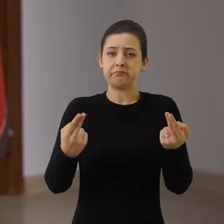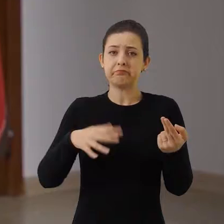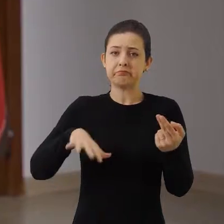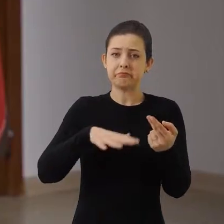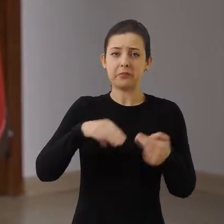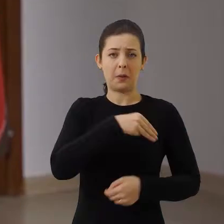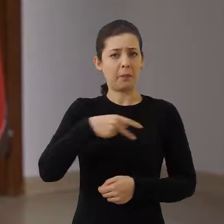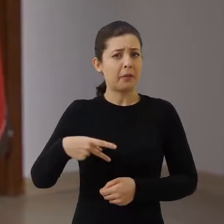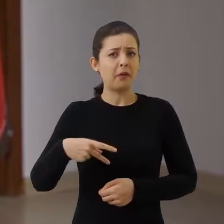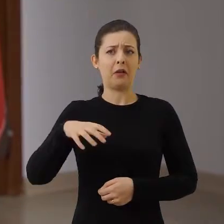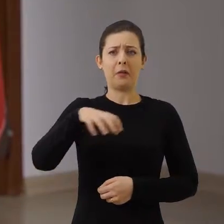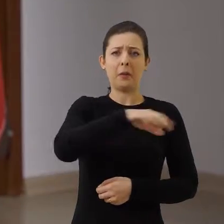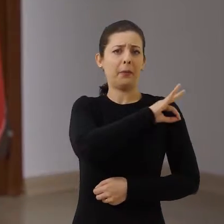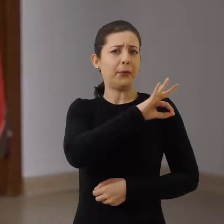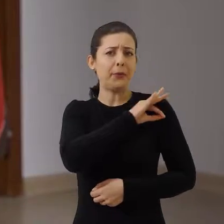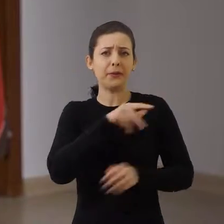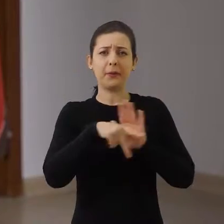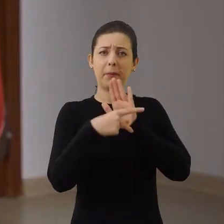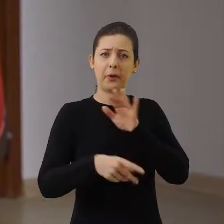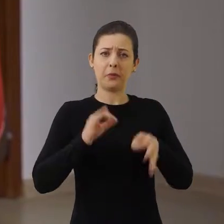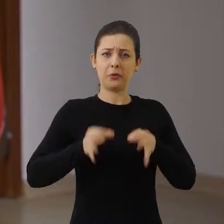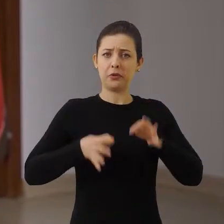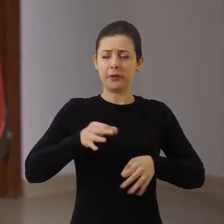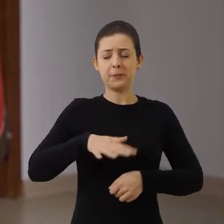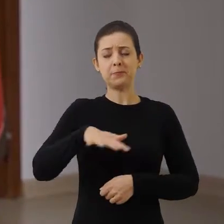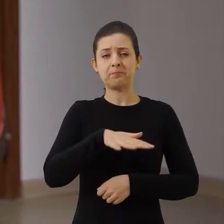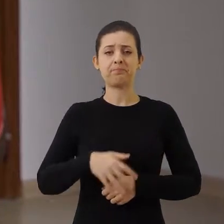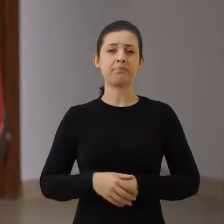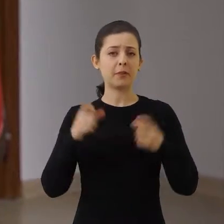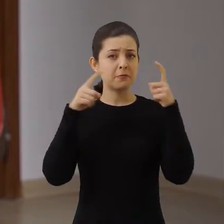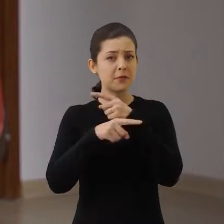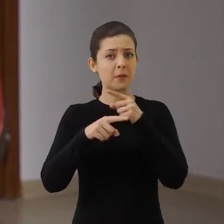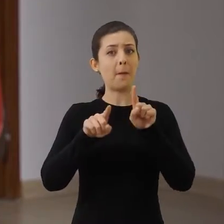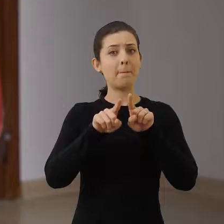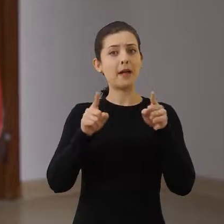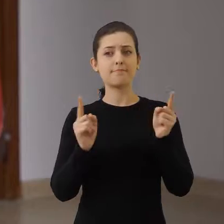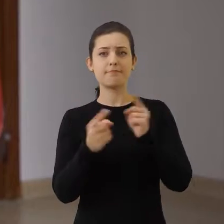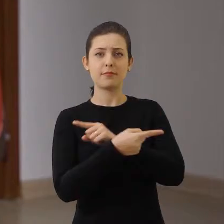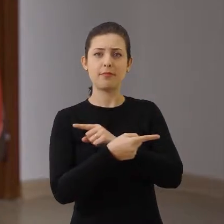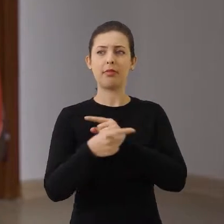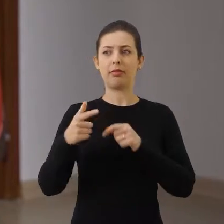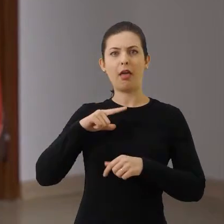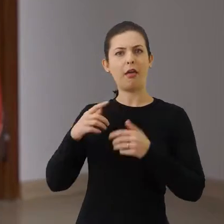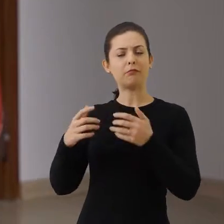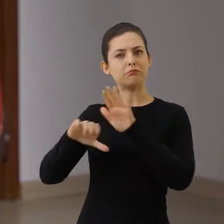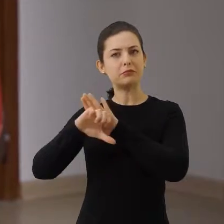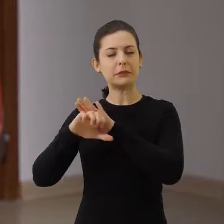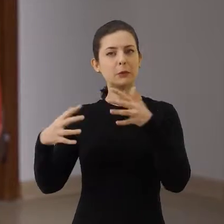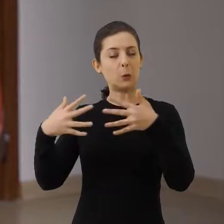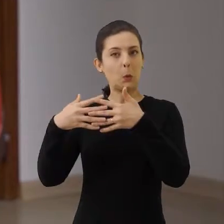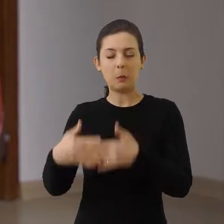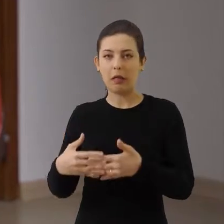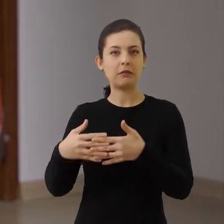âmbito do Ministério Público, no âmbito da polícia e do próprio judiciário. Por outro lado, existem alguns crimes que são muito complexos. E, por